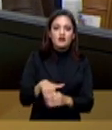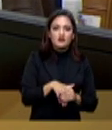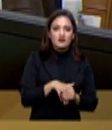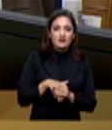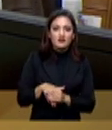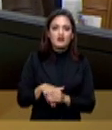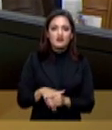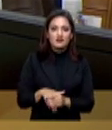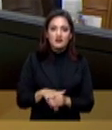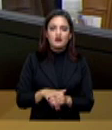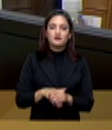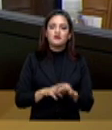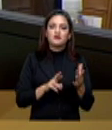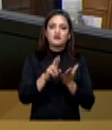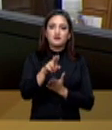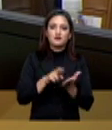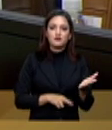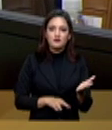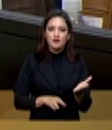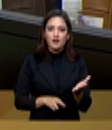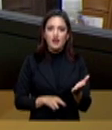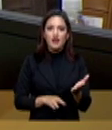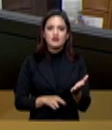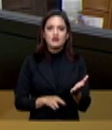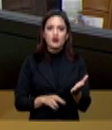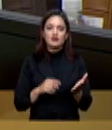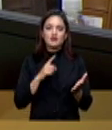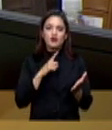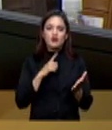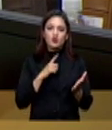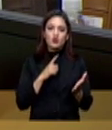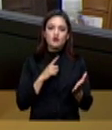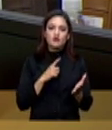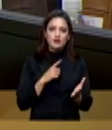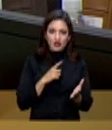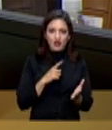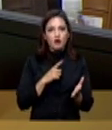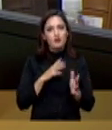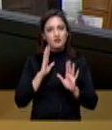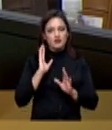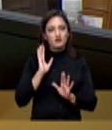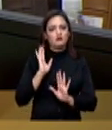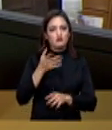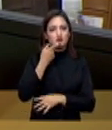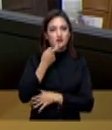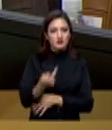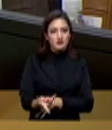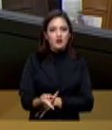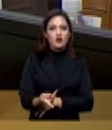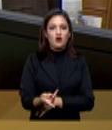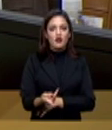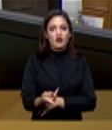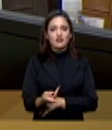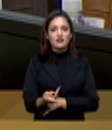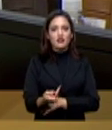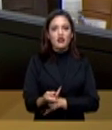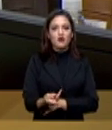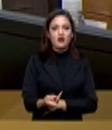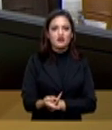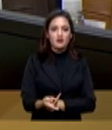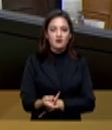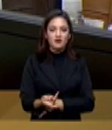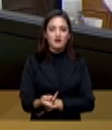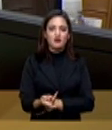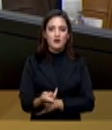nos criou e aqui proferiu excelência compreende que as normas de transição previstas